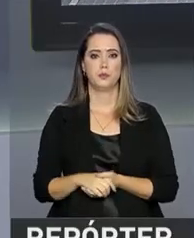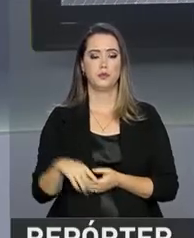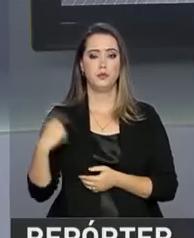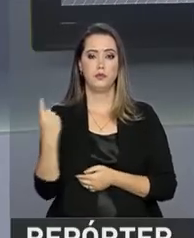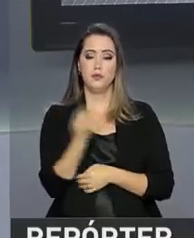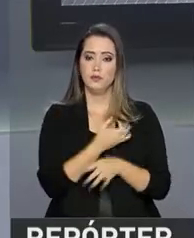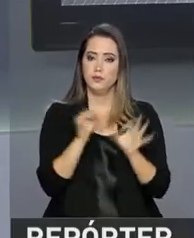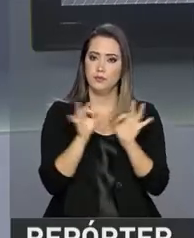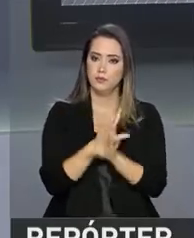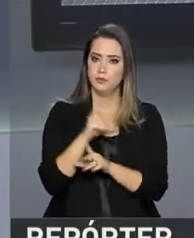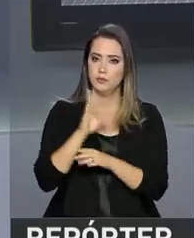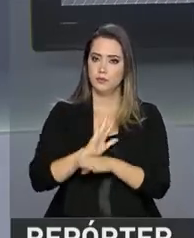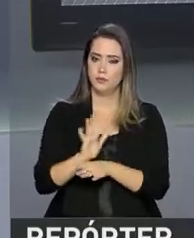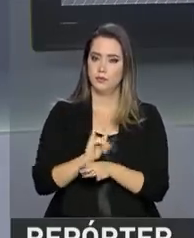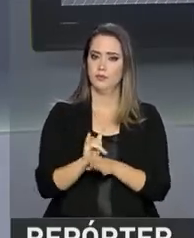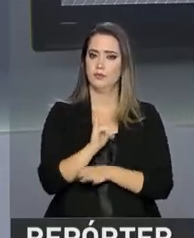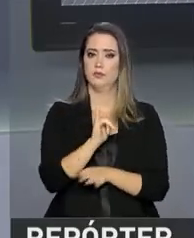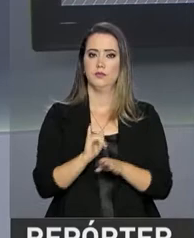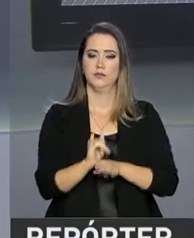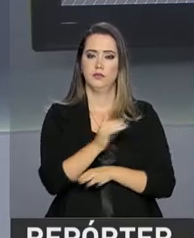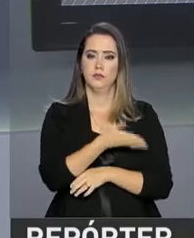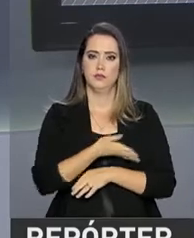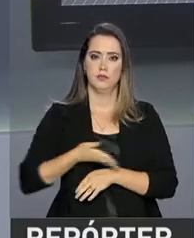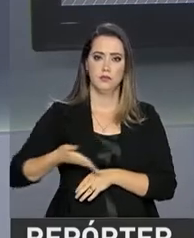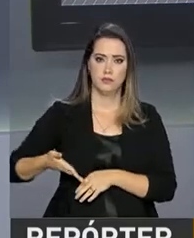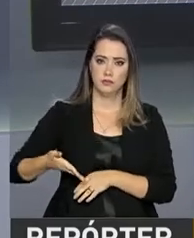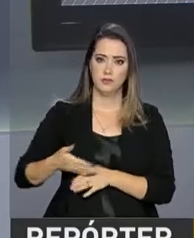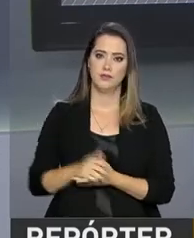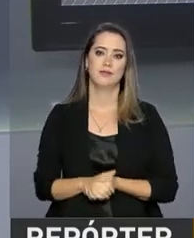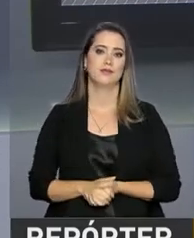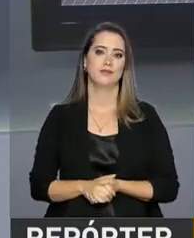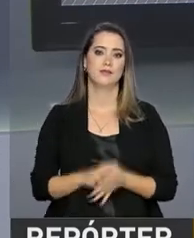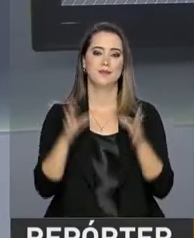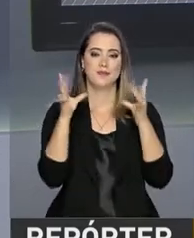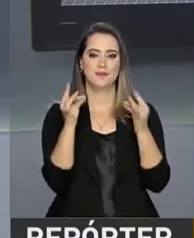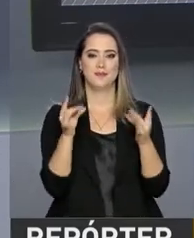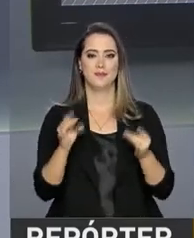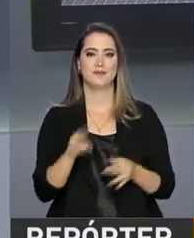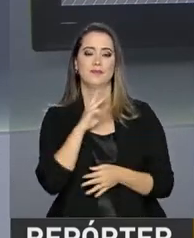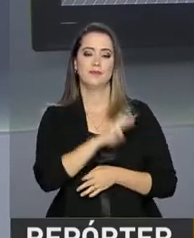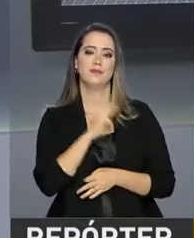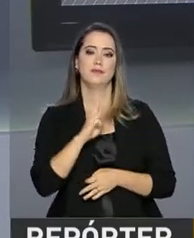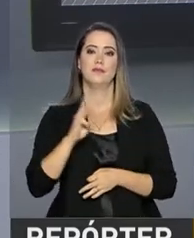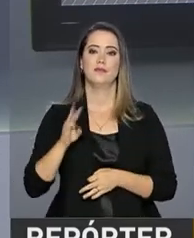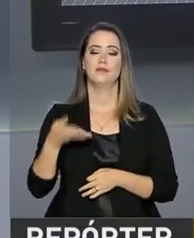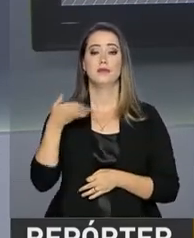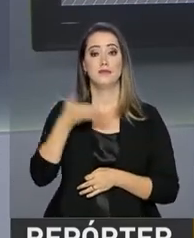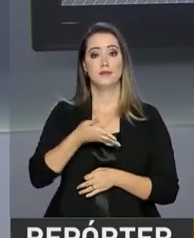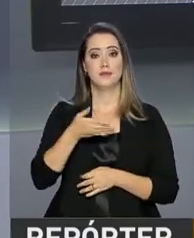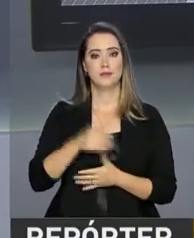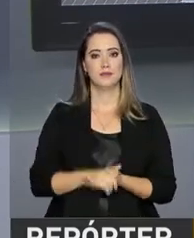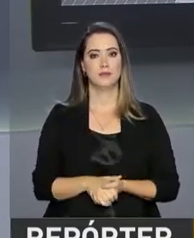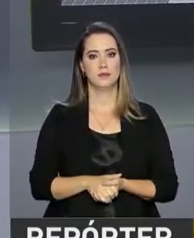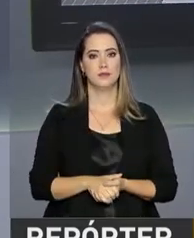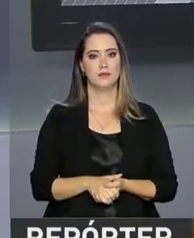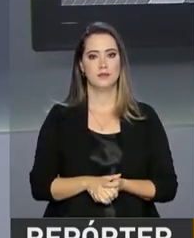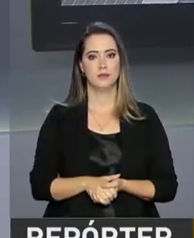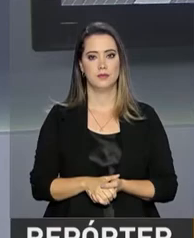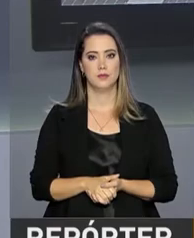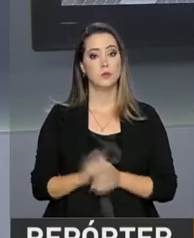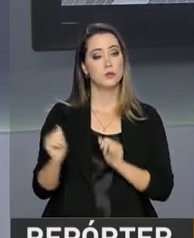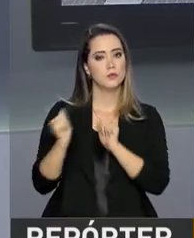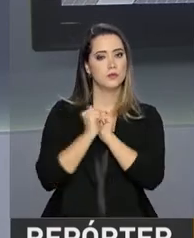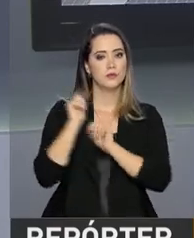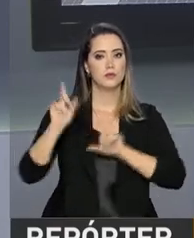nós ficamos por aqui você pode rever as reportagens no youtube toda nossa programação também está na página da nbr na